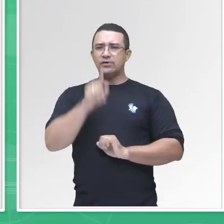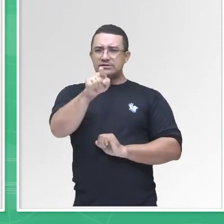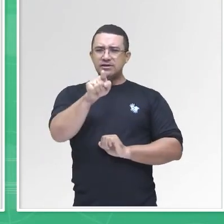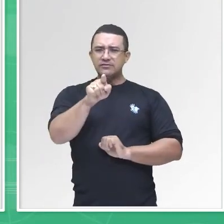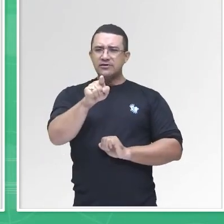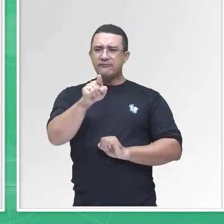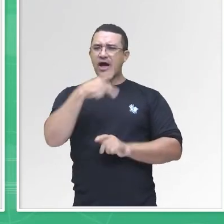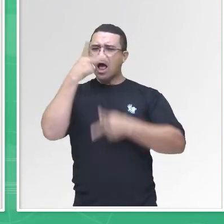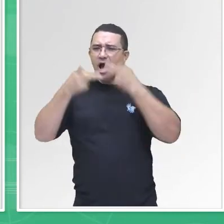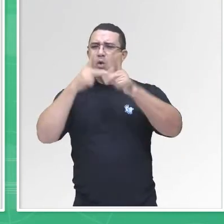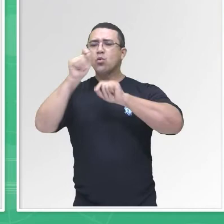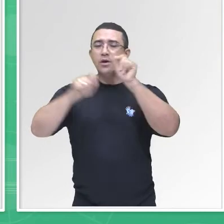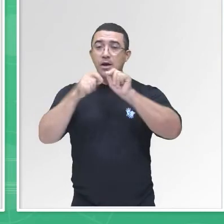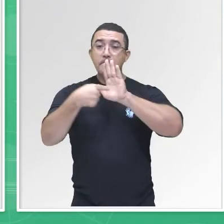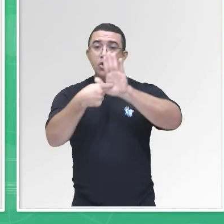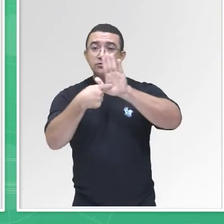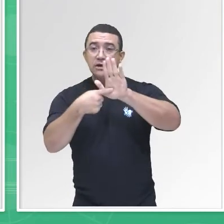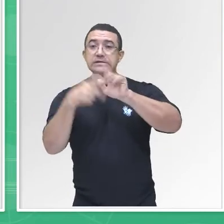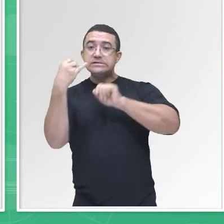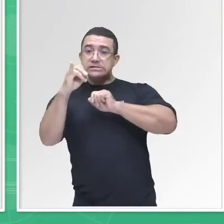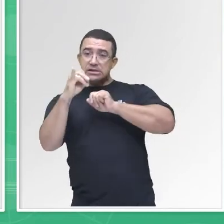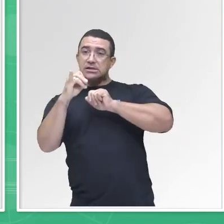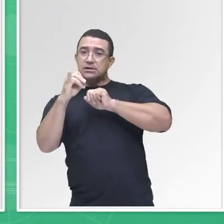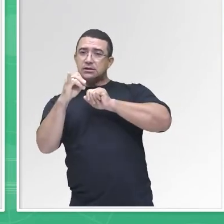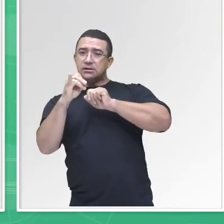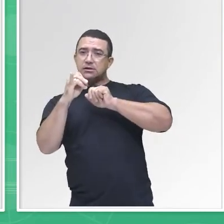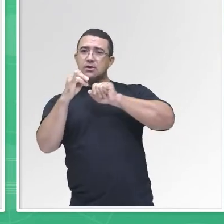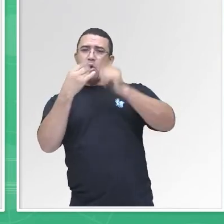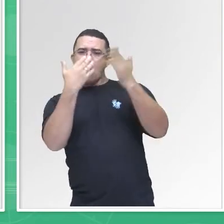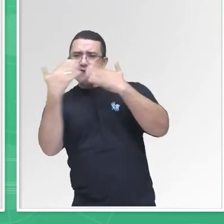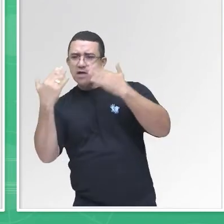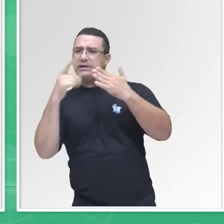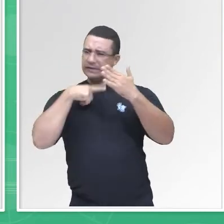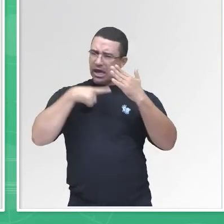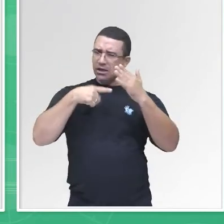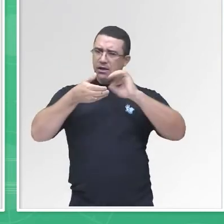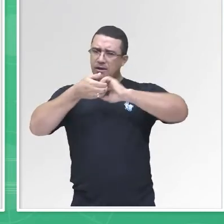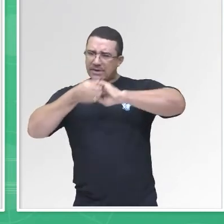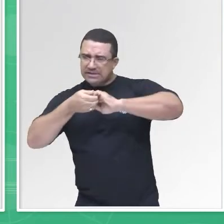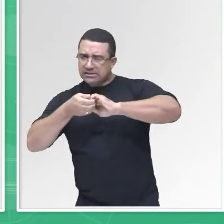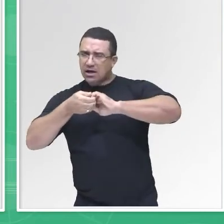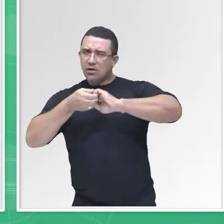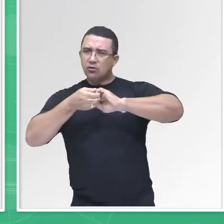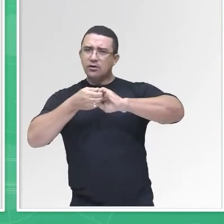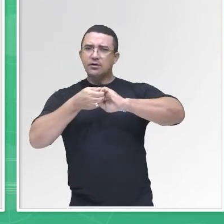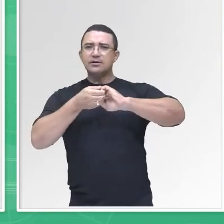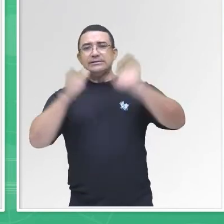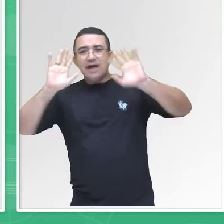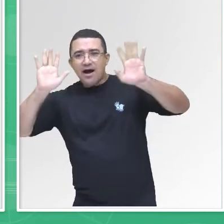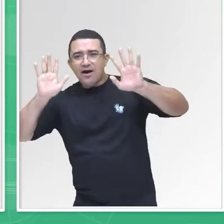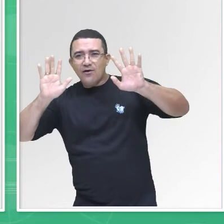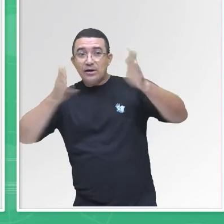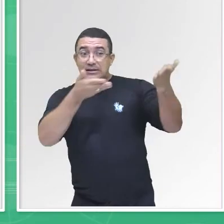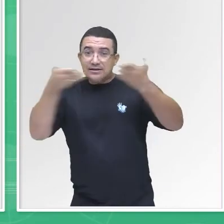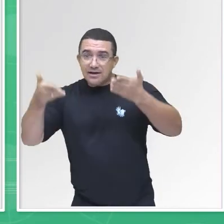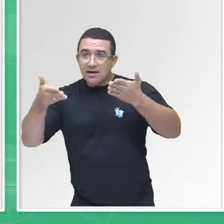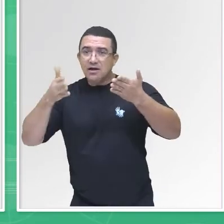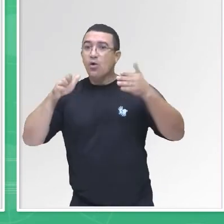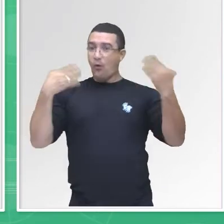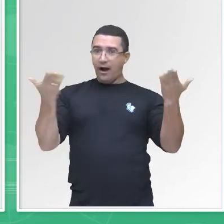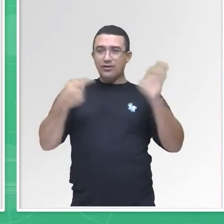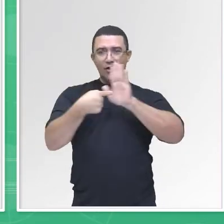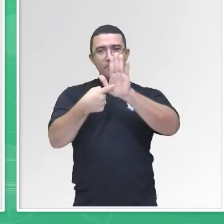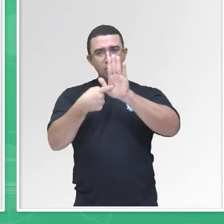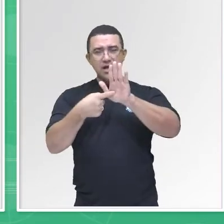se nesse bate-papo, tem alguma despedida, tem algum saludo, tem alguma apresentação. Talvez tenha diálogo que tenha